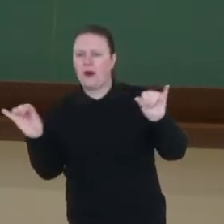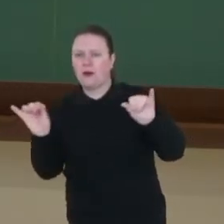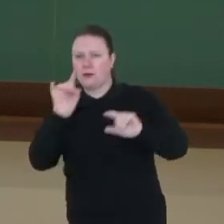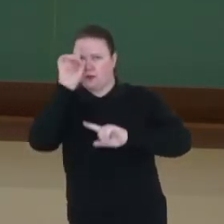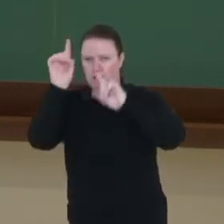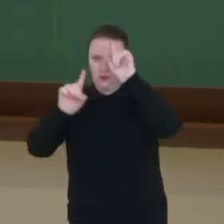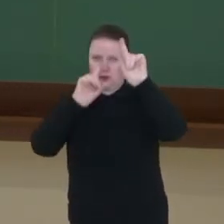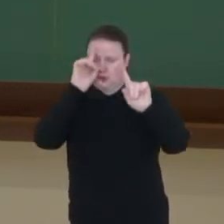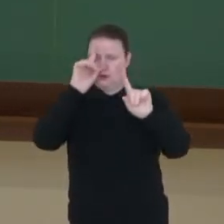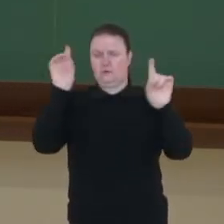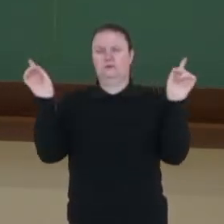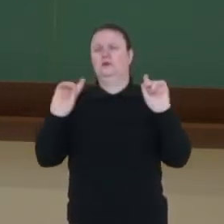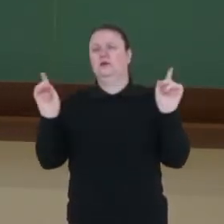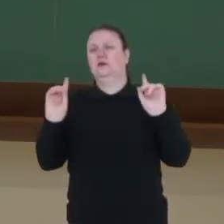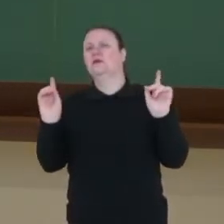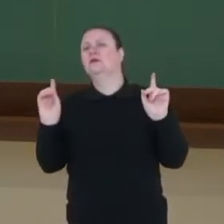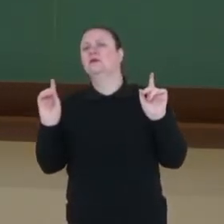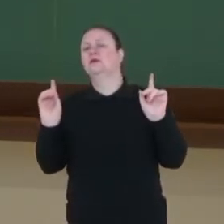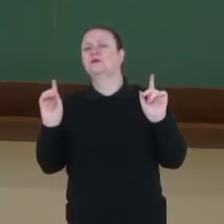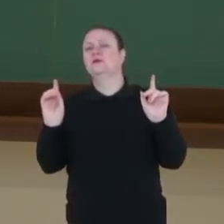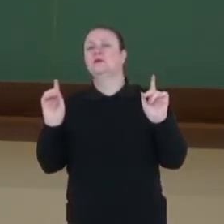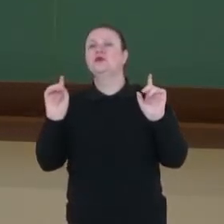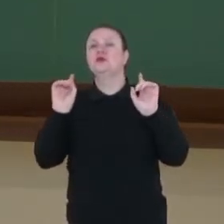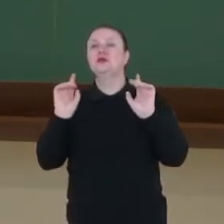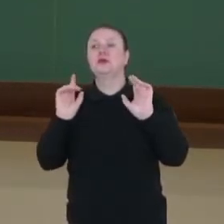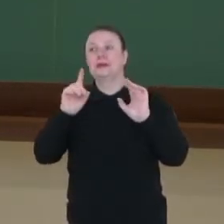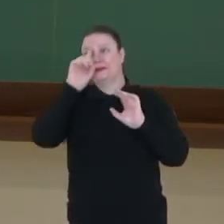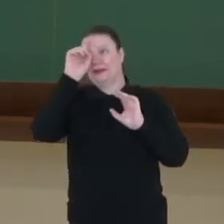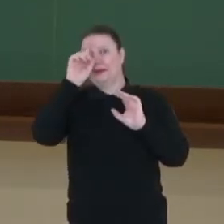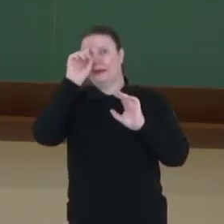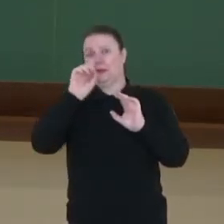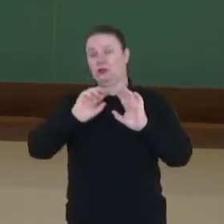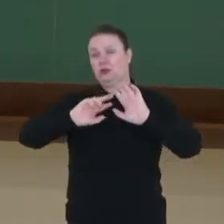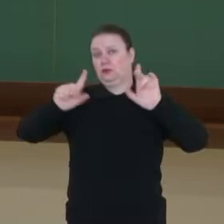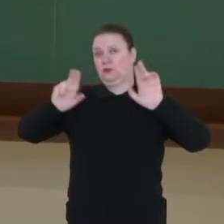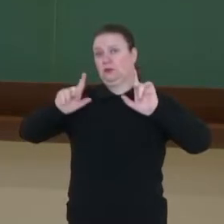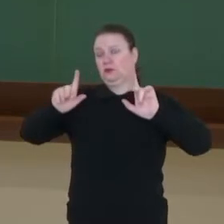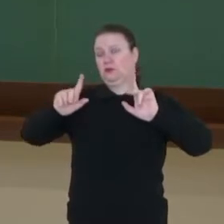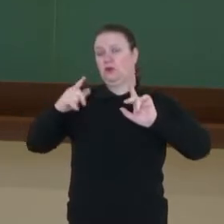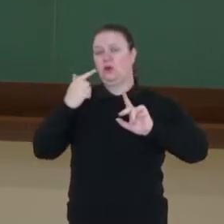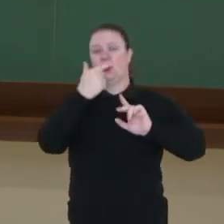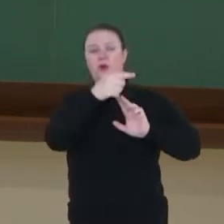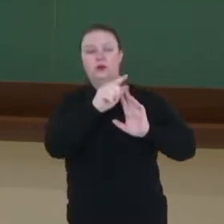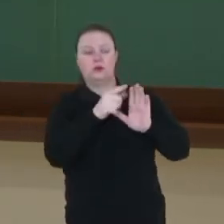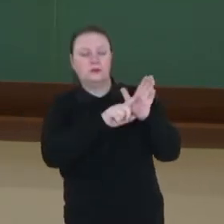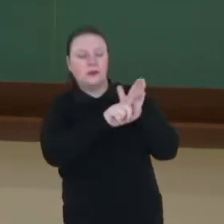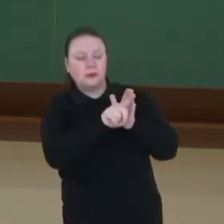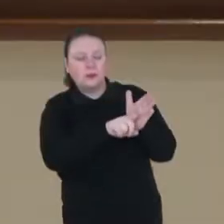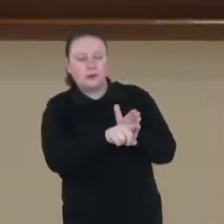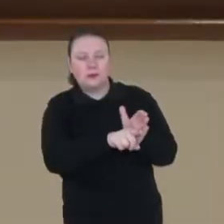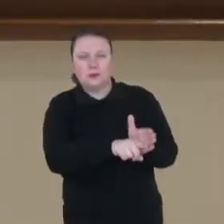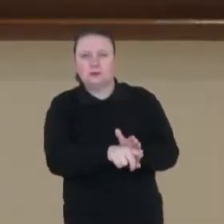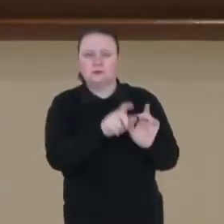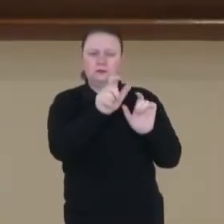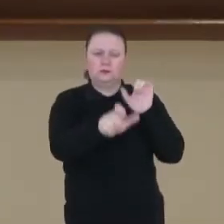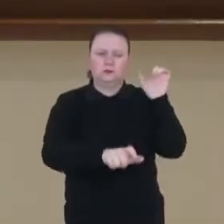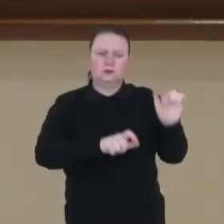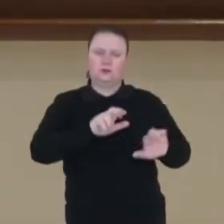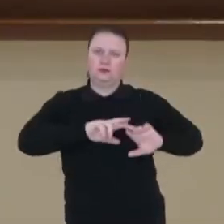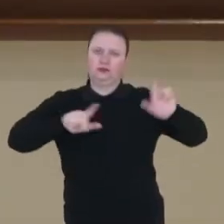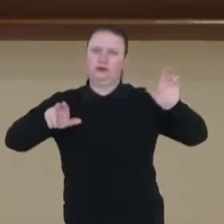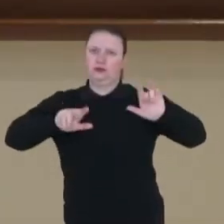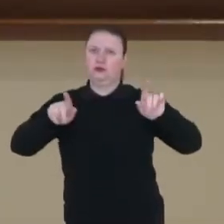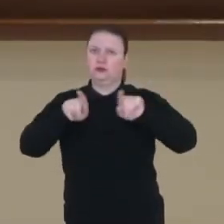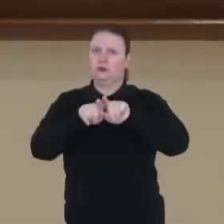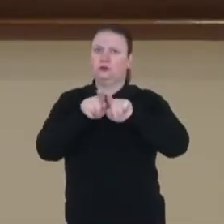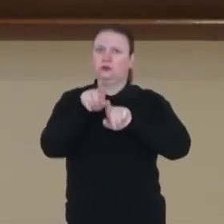Ele já, as ideias dele eram outras, são outros pesquisadores, outros indivíduos que vão utilizar